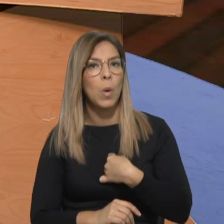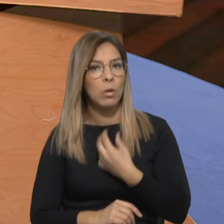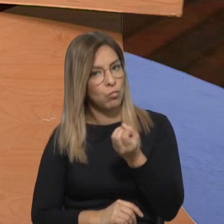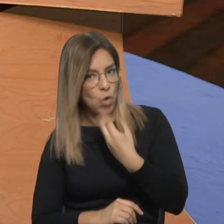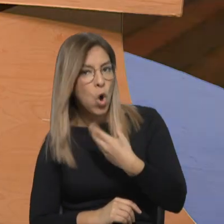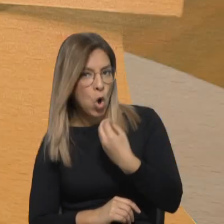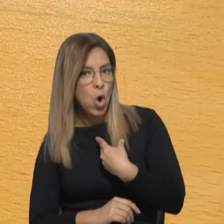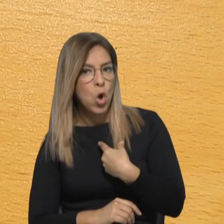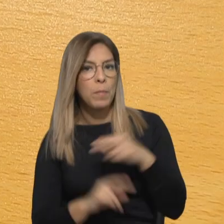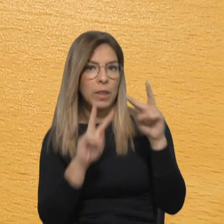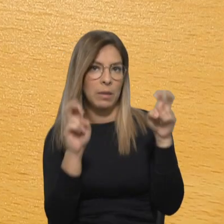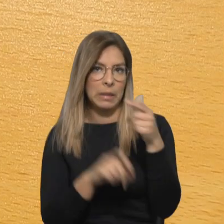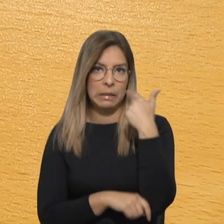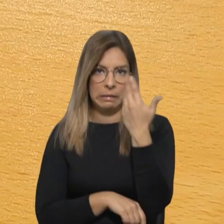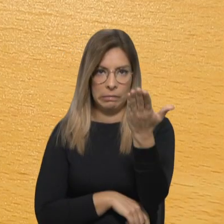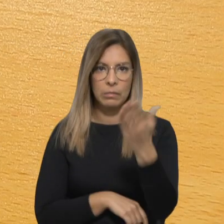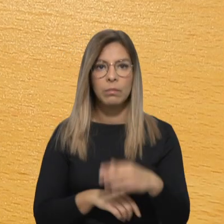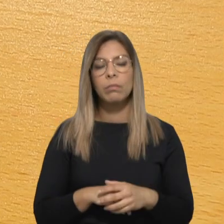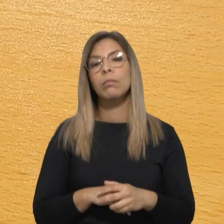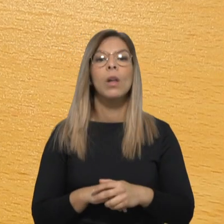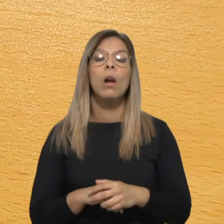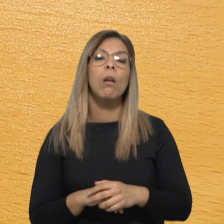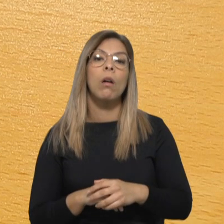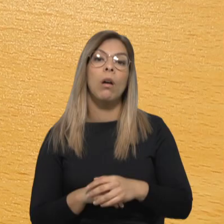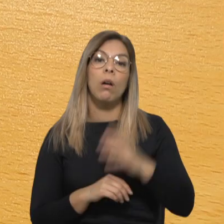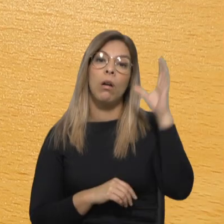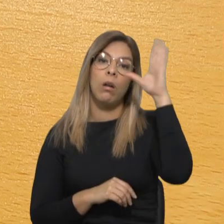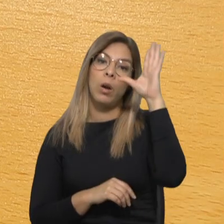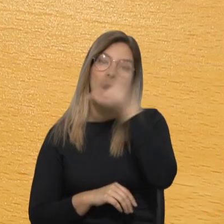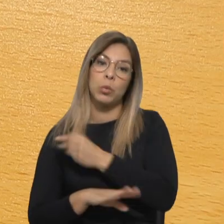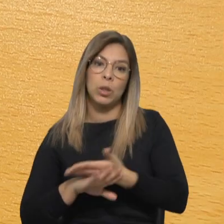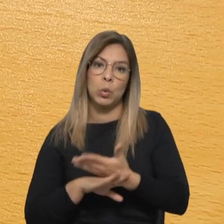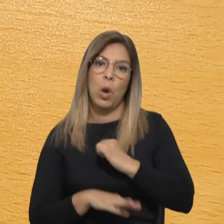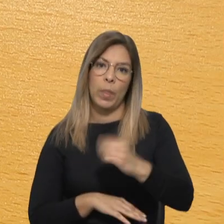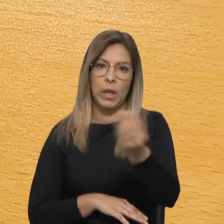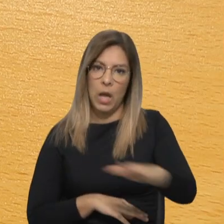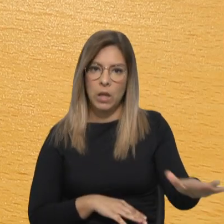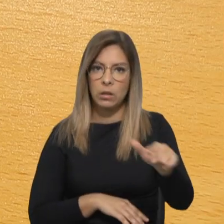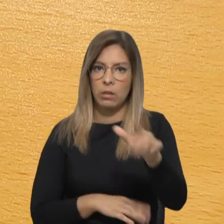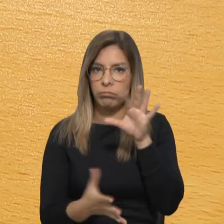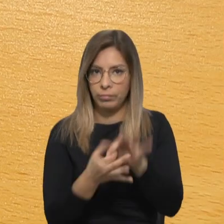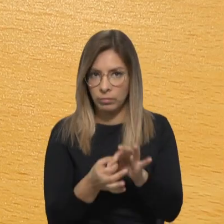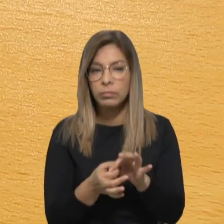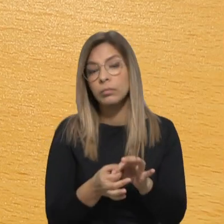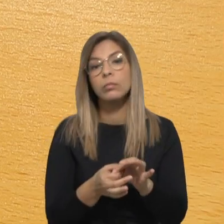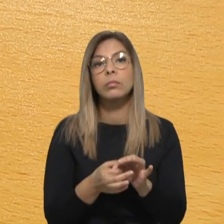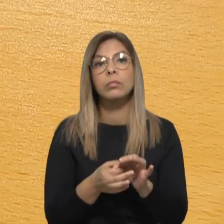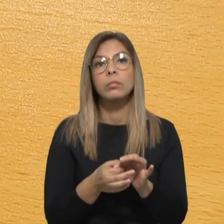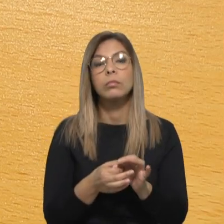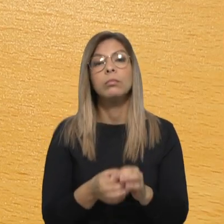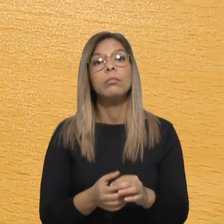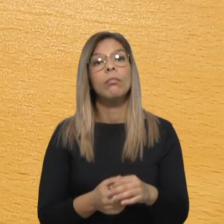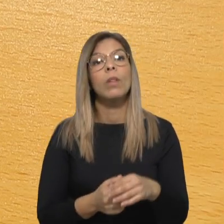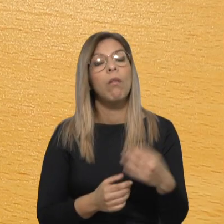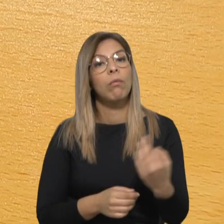violência sexual contra crianças. É essencialmente, enfim, um manual de procedimentos, deixe-me dizer assim, que aqui o